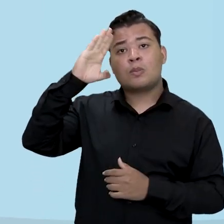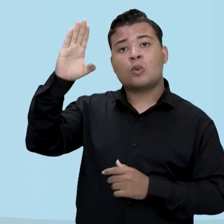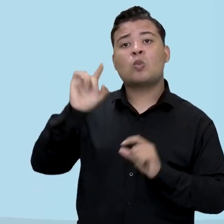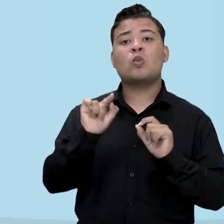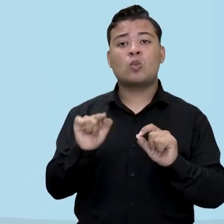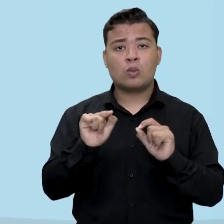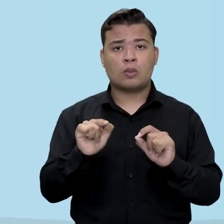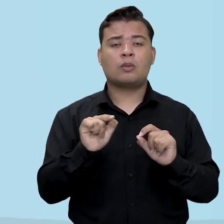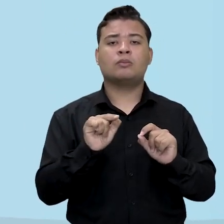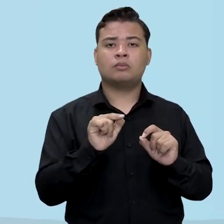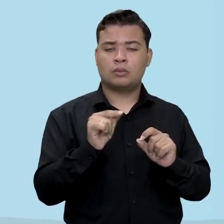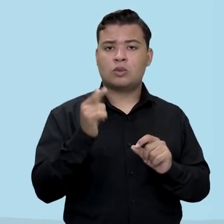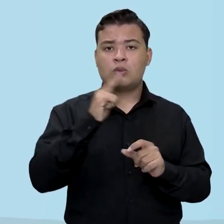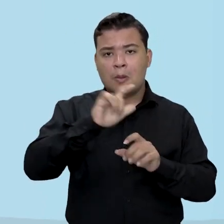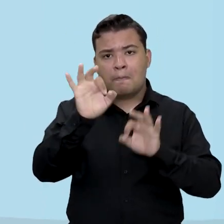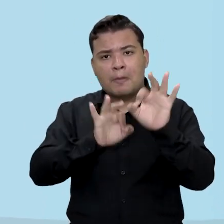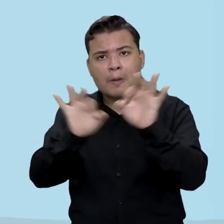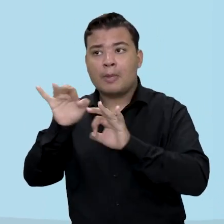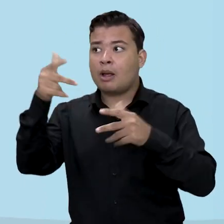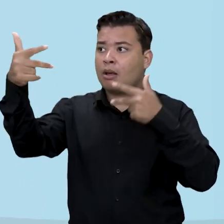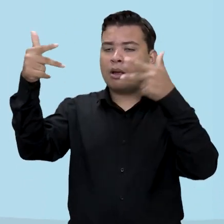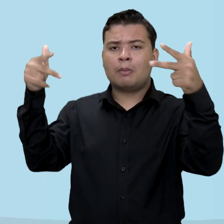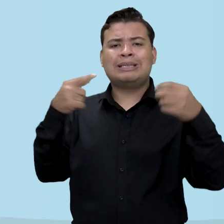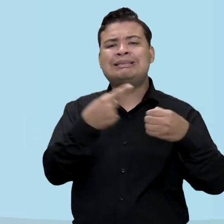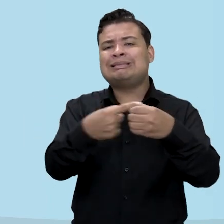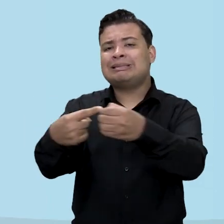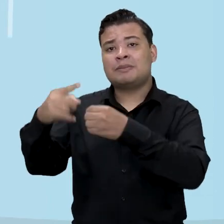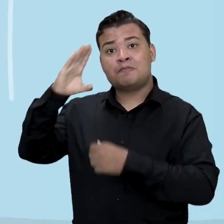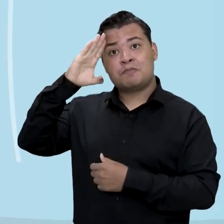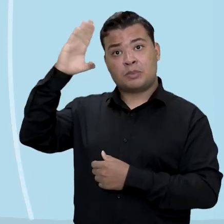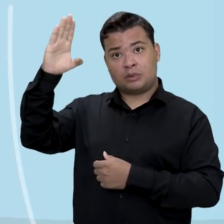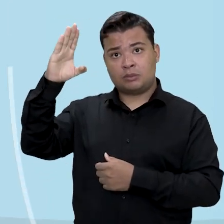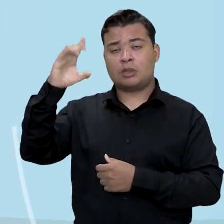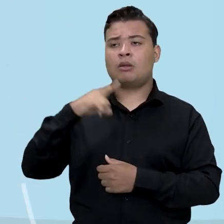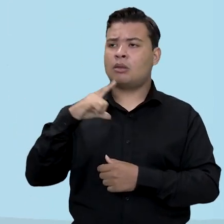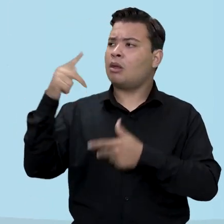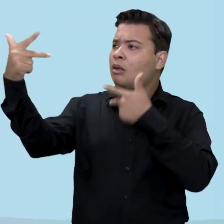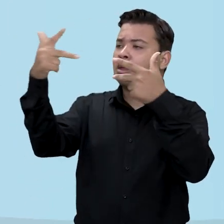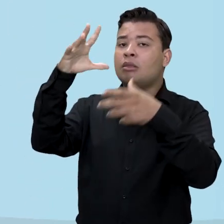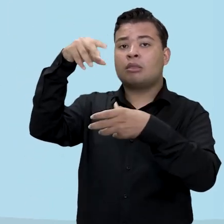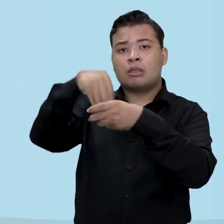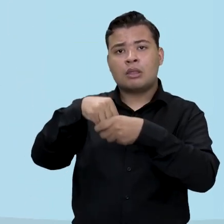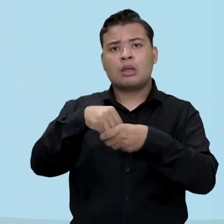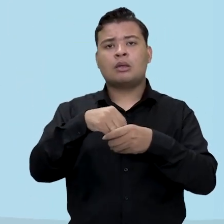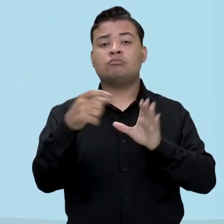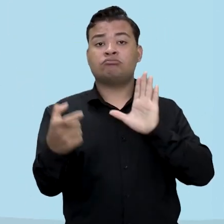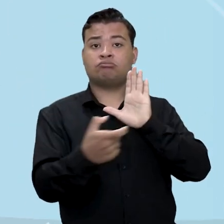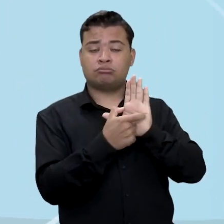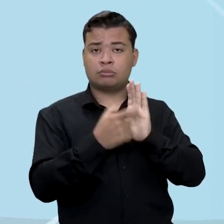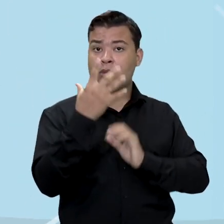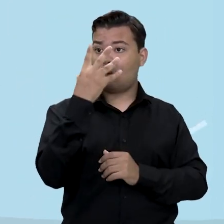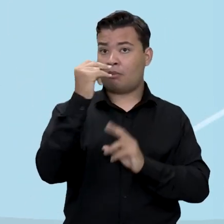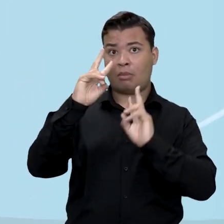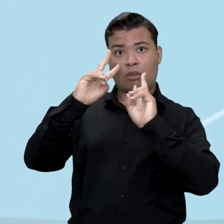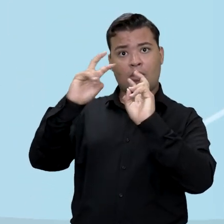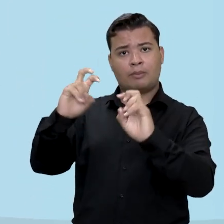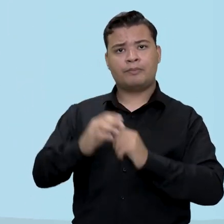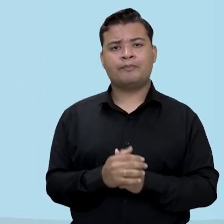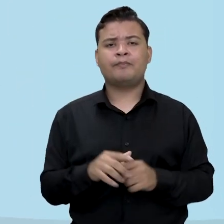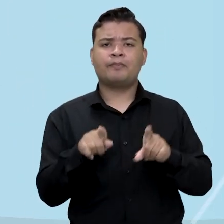a instalação de câmeras nas principais cidades Integradas com softwares de reconhecimento facial